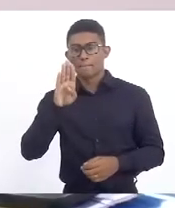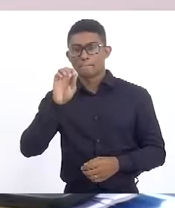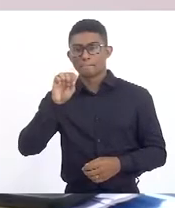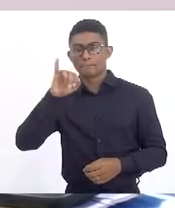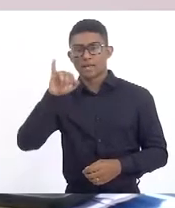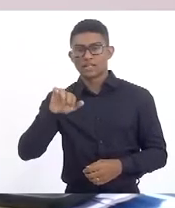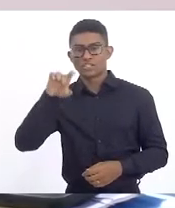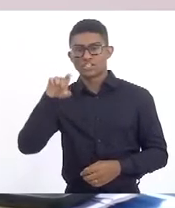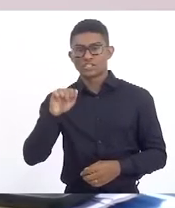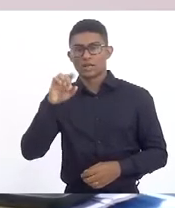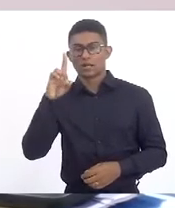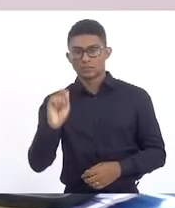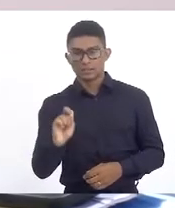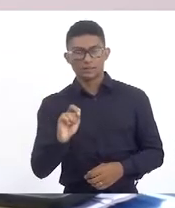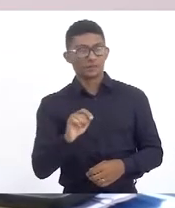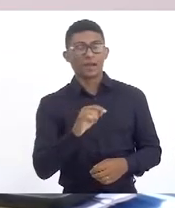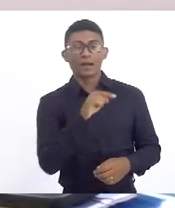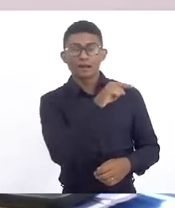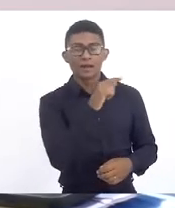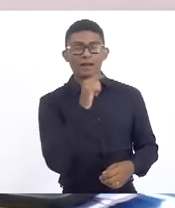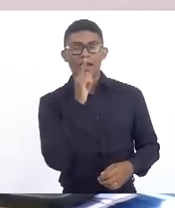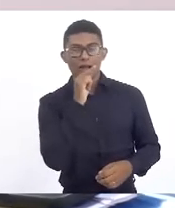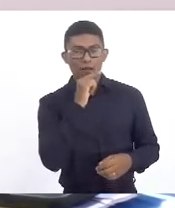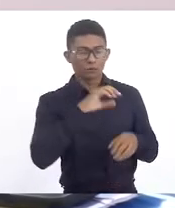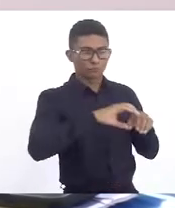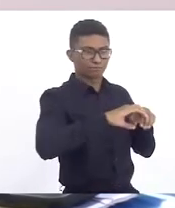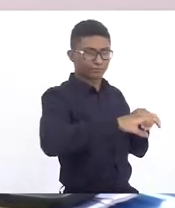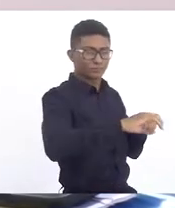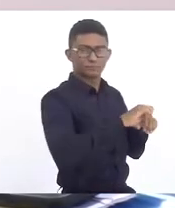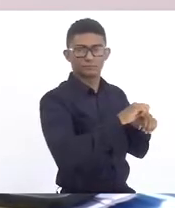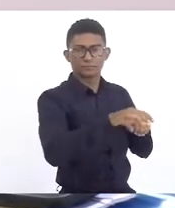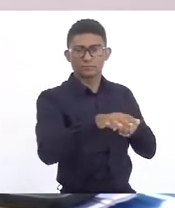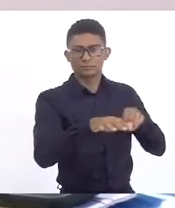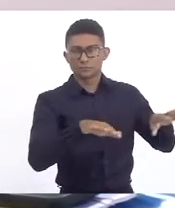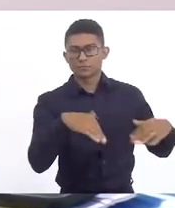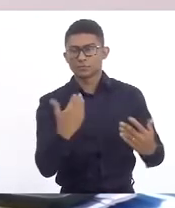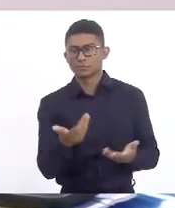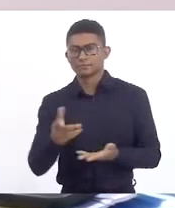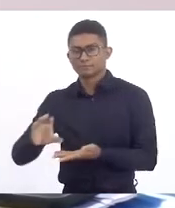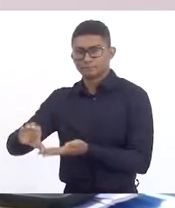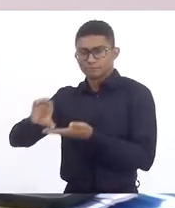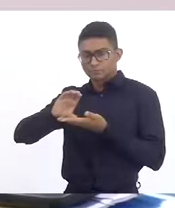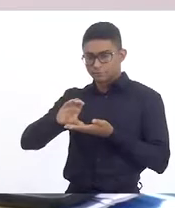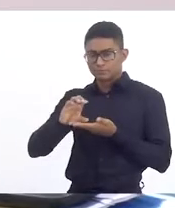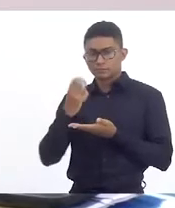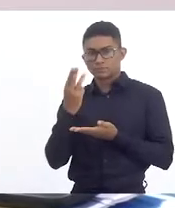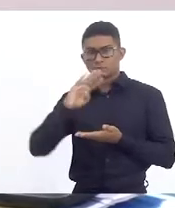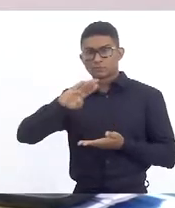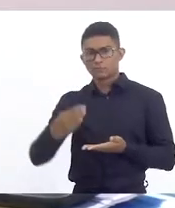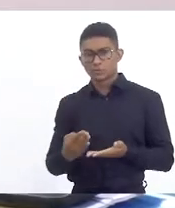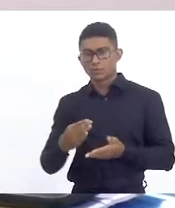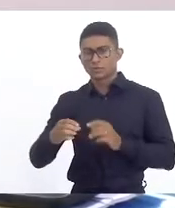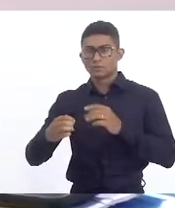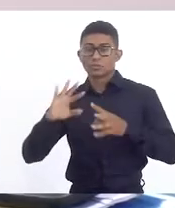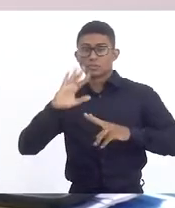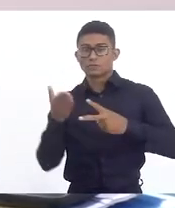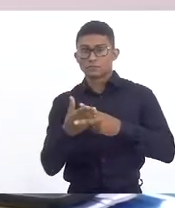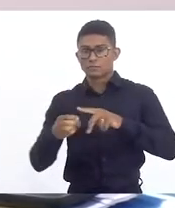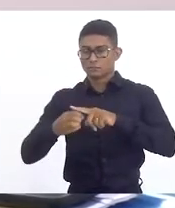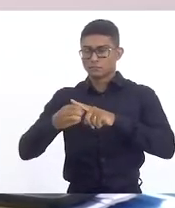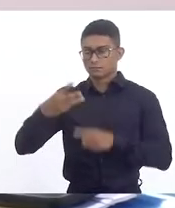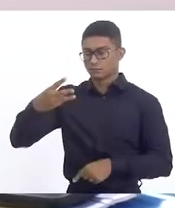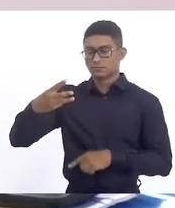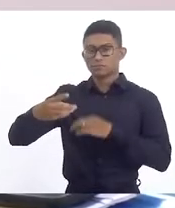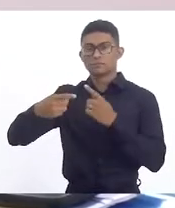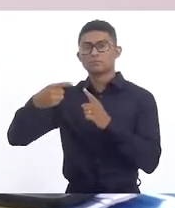Fluminense. Então, esses 3 bilhões eram divididos em 3 subcréditos. O primeiro subcrédito, que ficou em andamento de